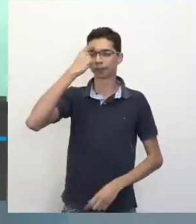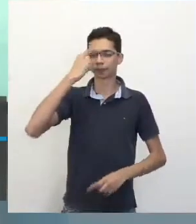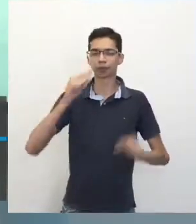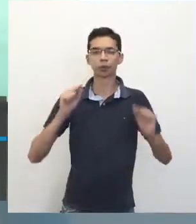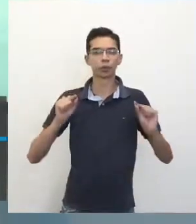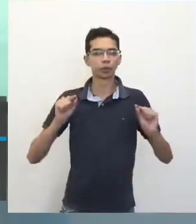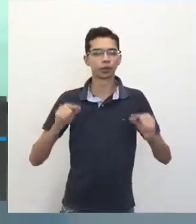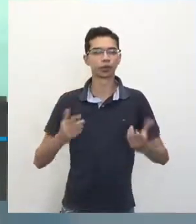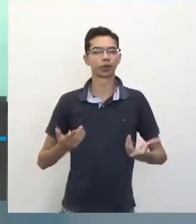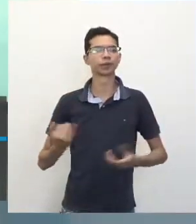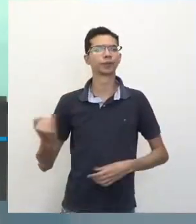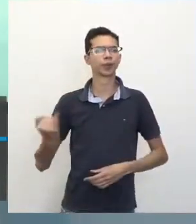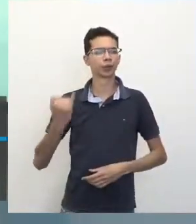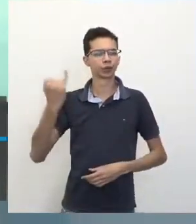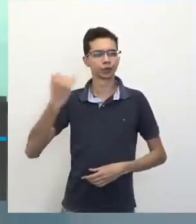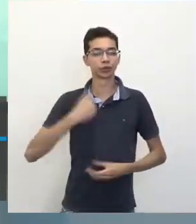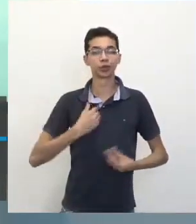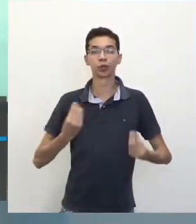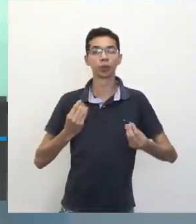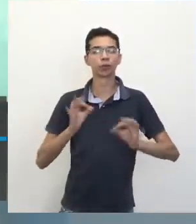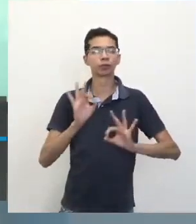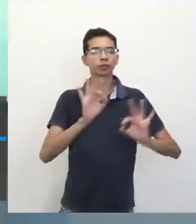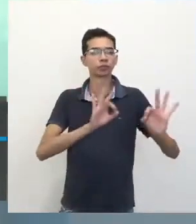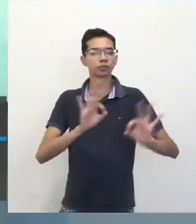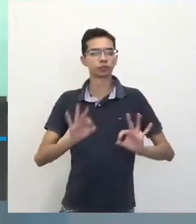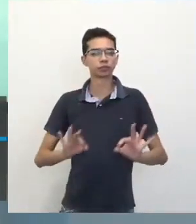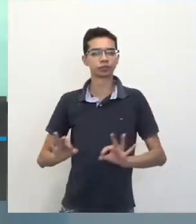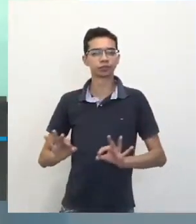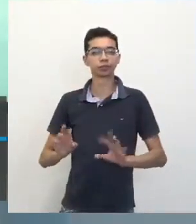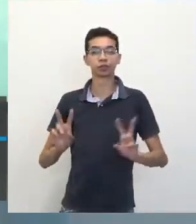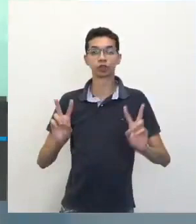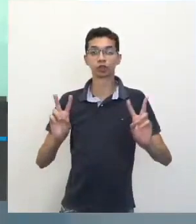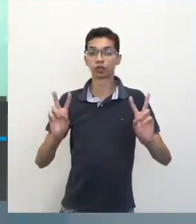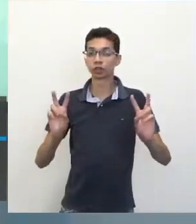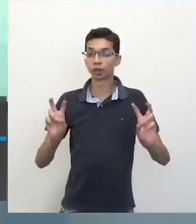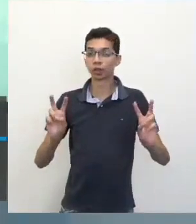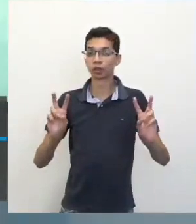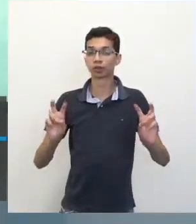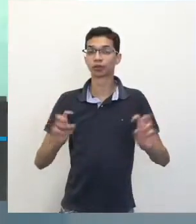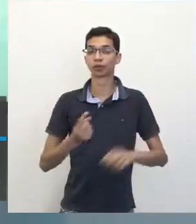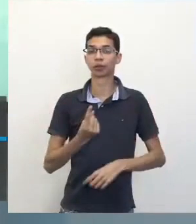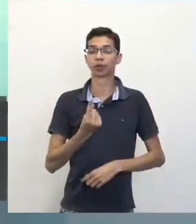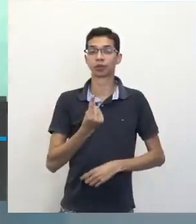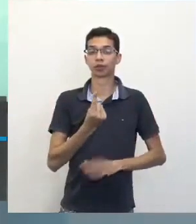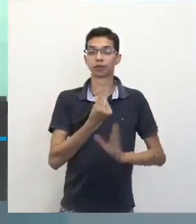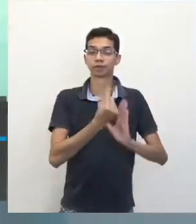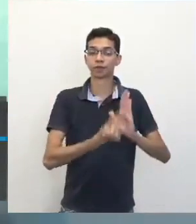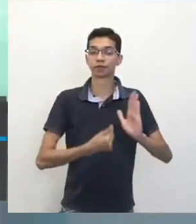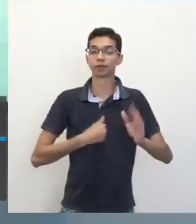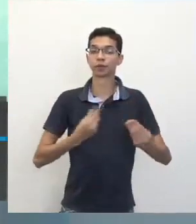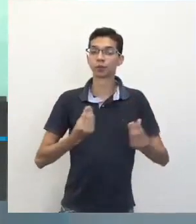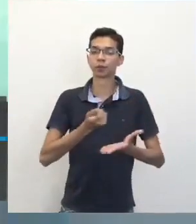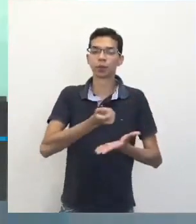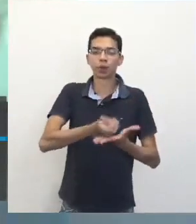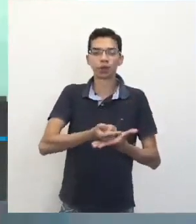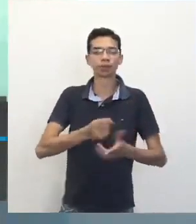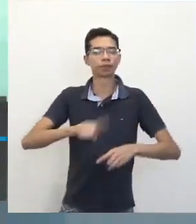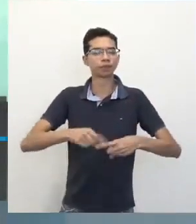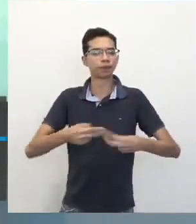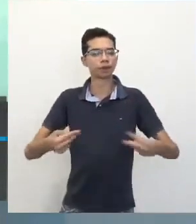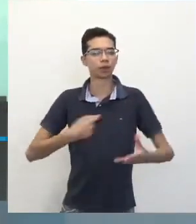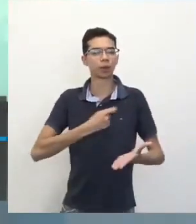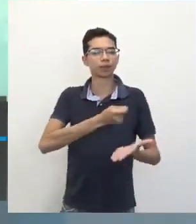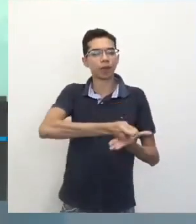muito importante, né? Como que eu vou conseguir os recursos financeiros, né? Para poder comprar todo o material, poder pagar as pessoas que vão me